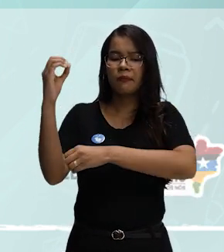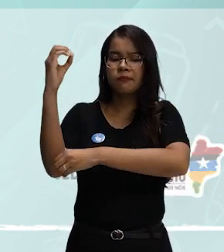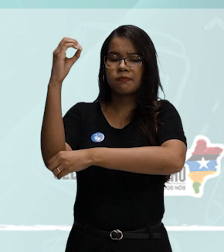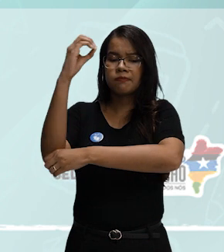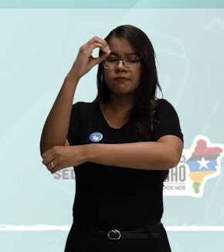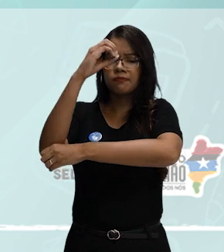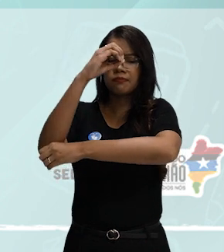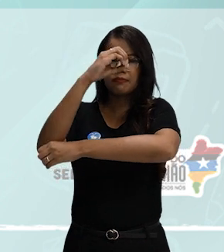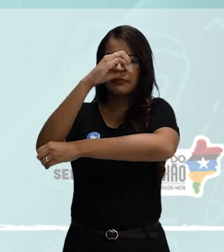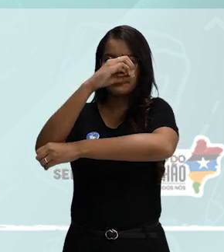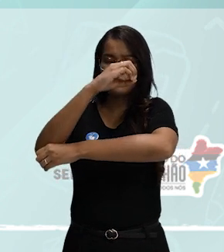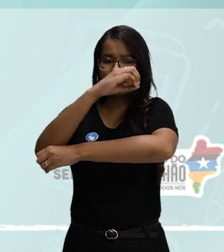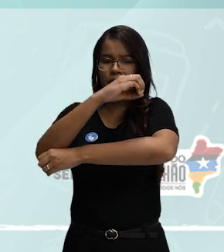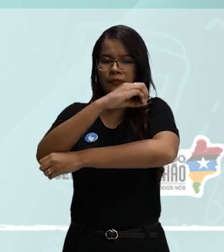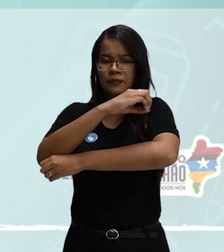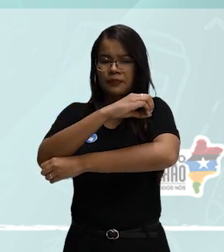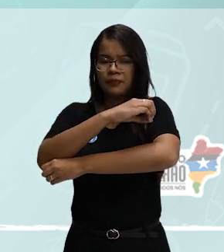repousa,